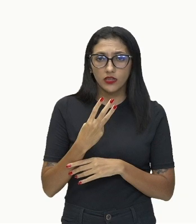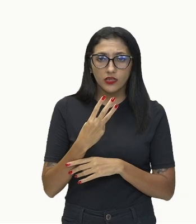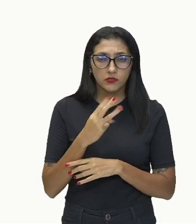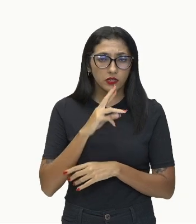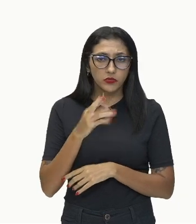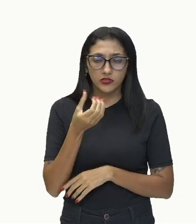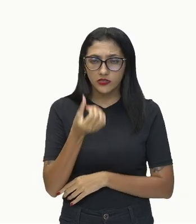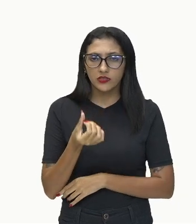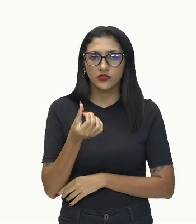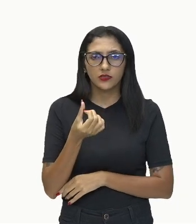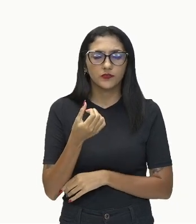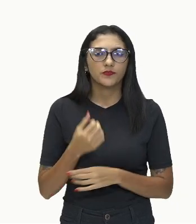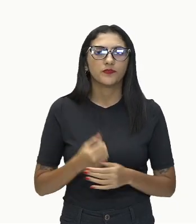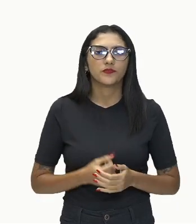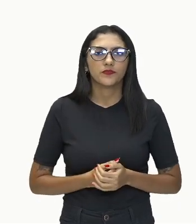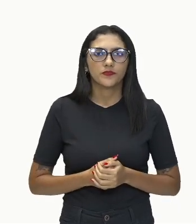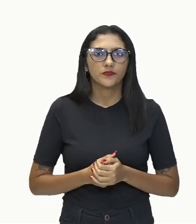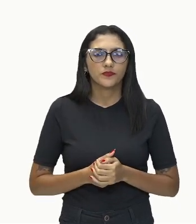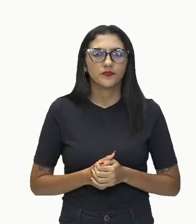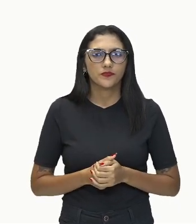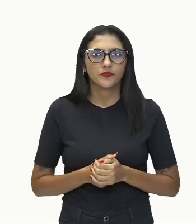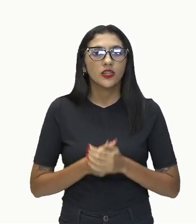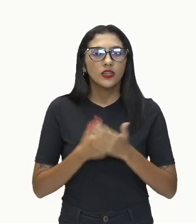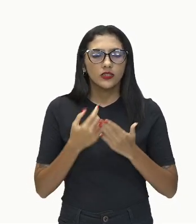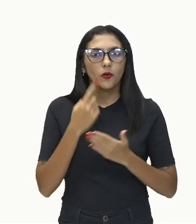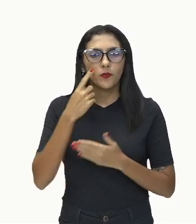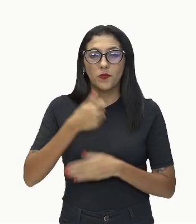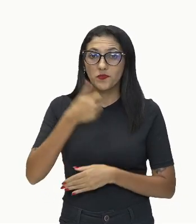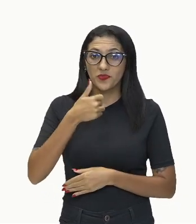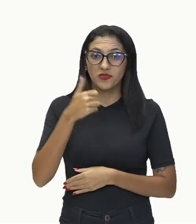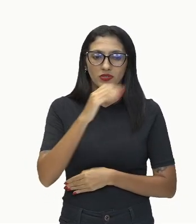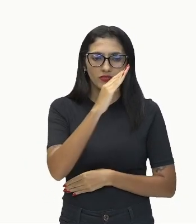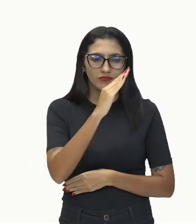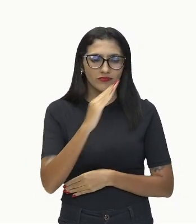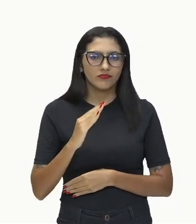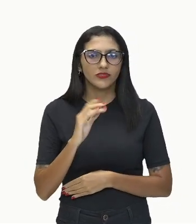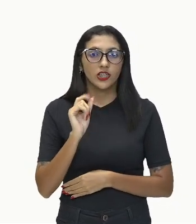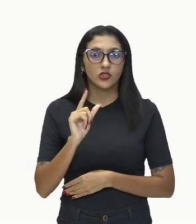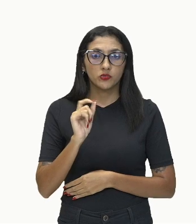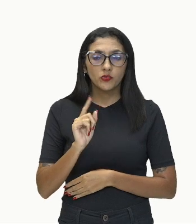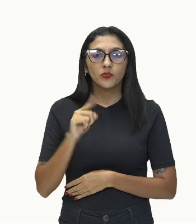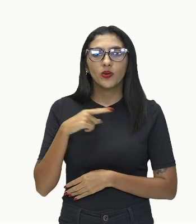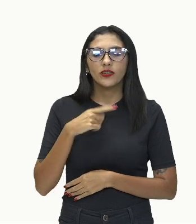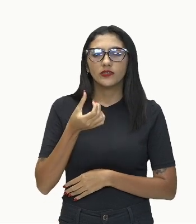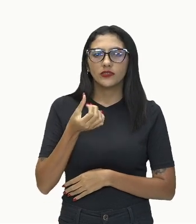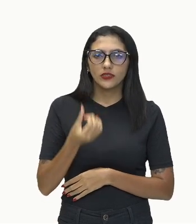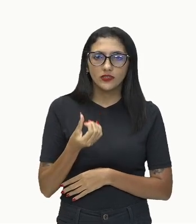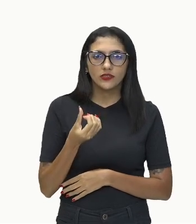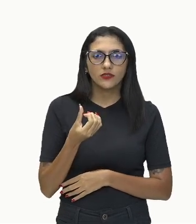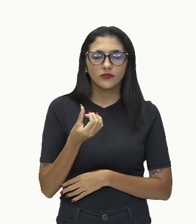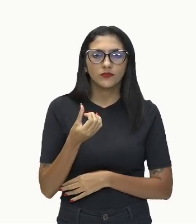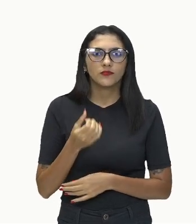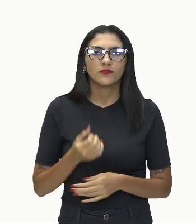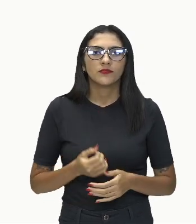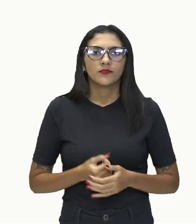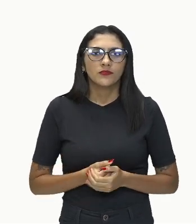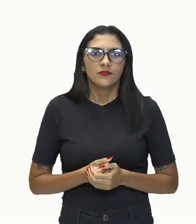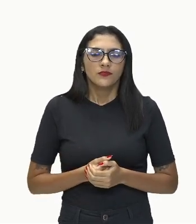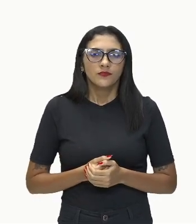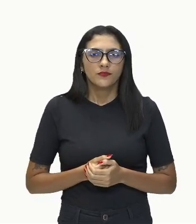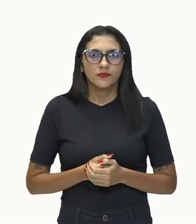a 6. Então, a diagonal principal vale 6, tá certo? E a